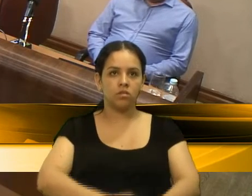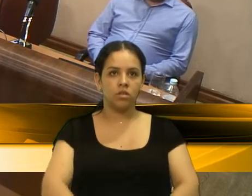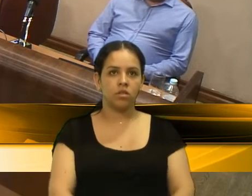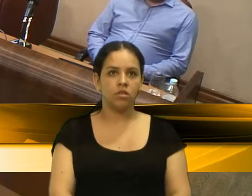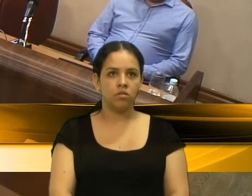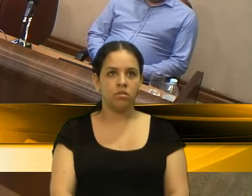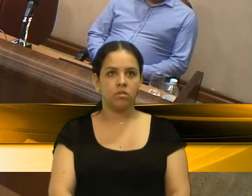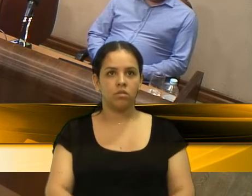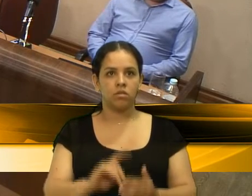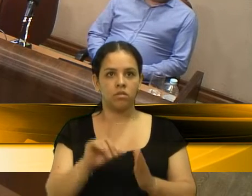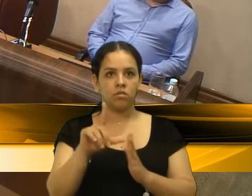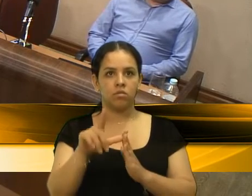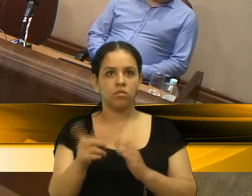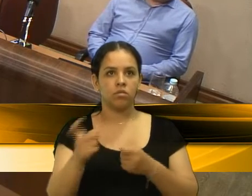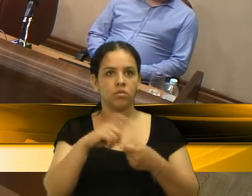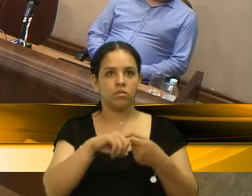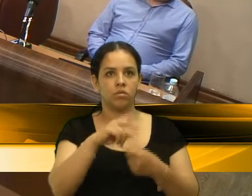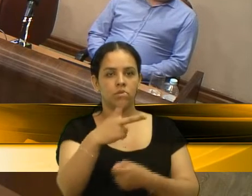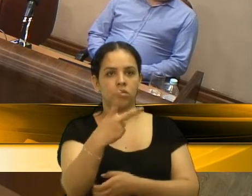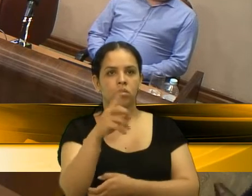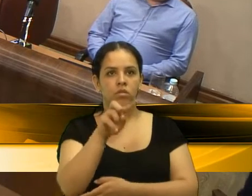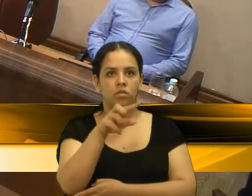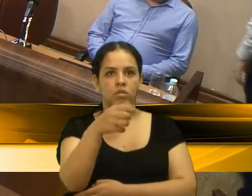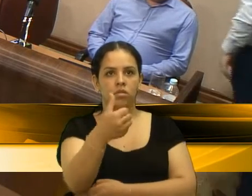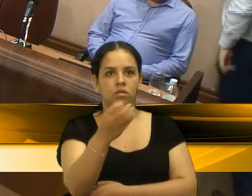Continuaríamos depois na 2060.